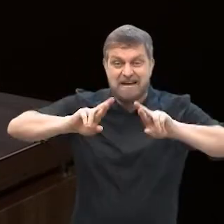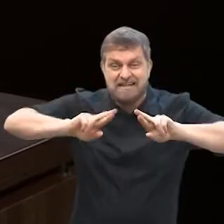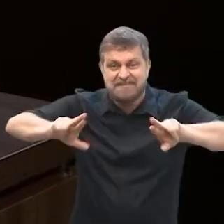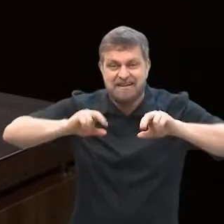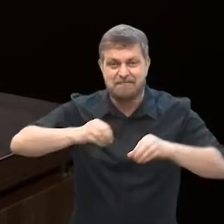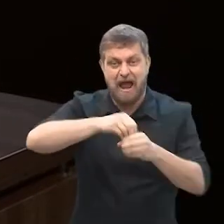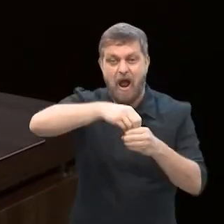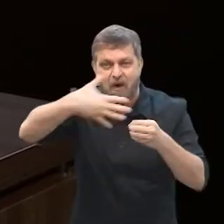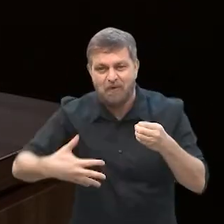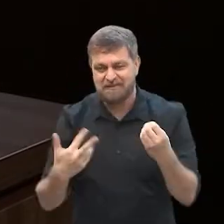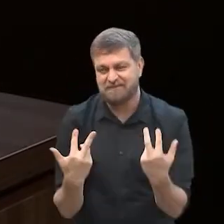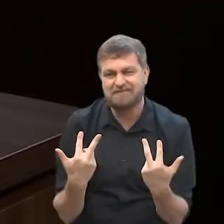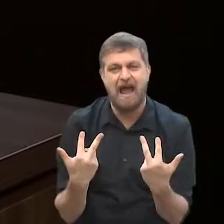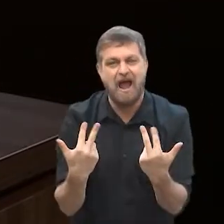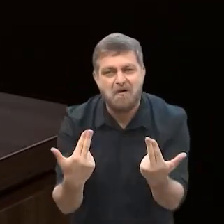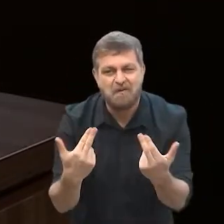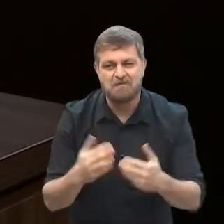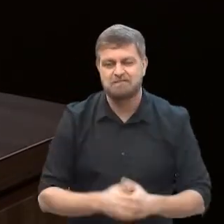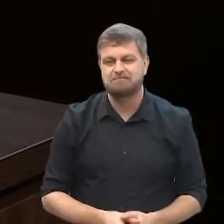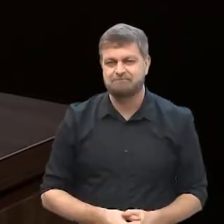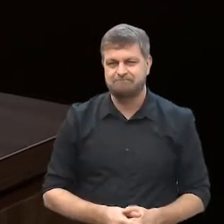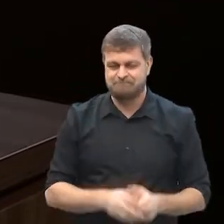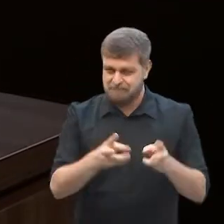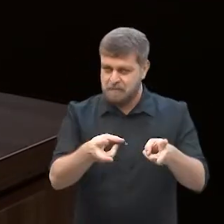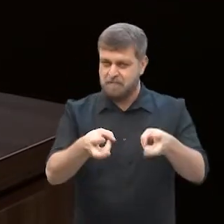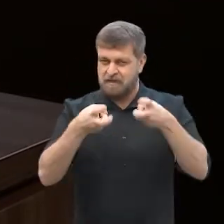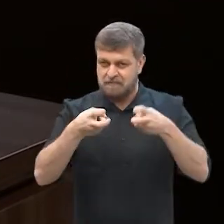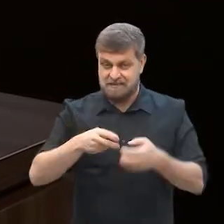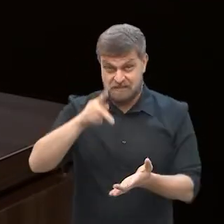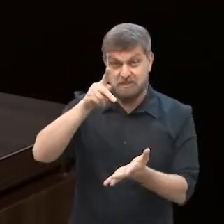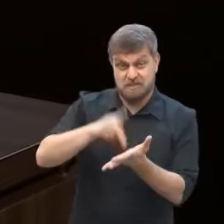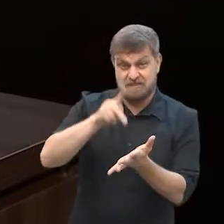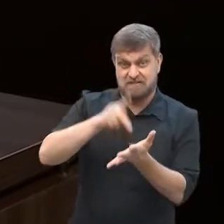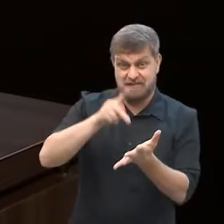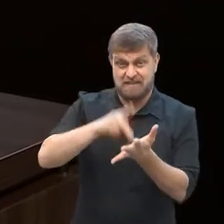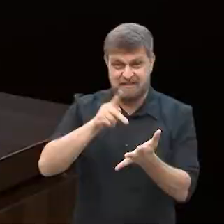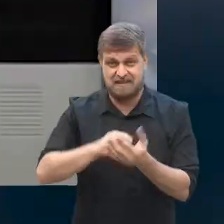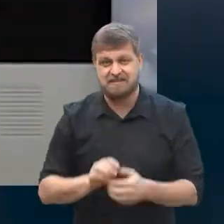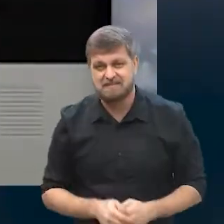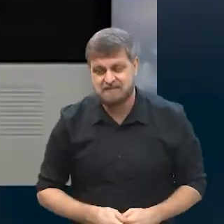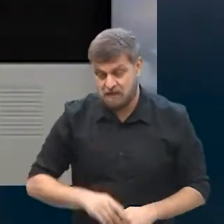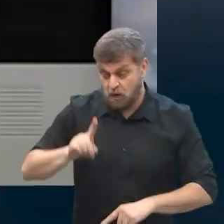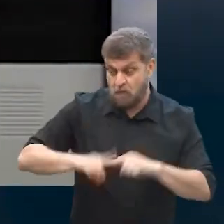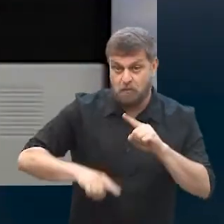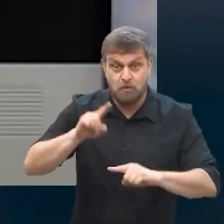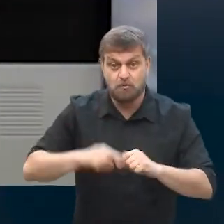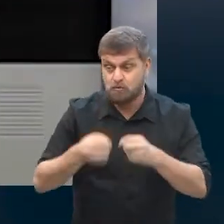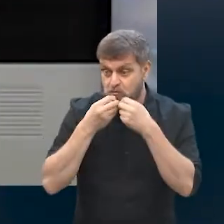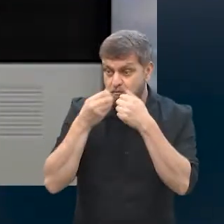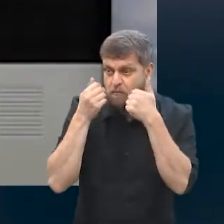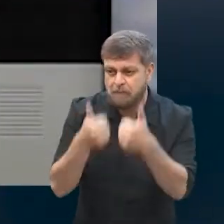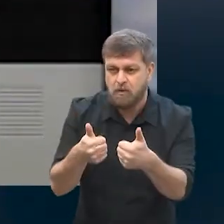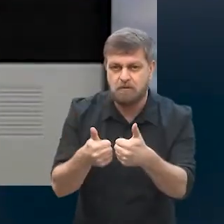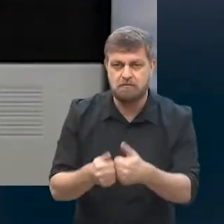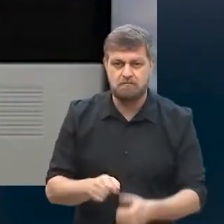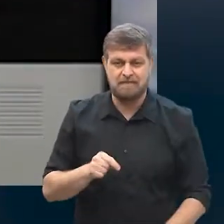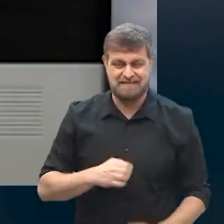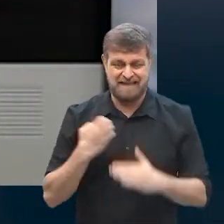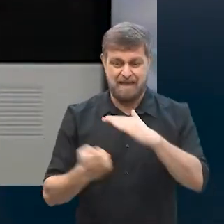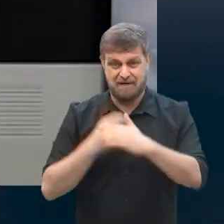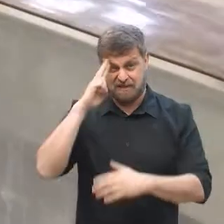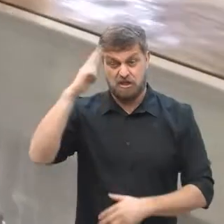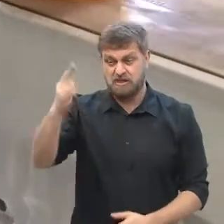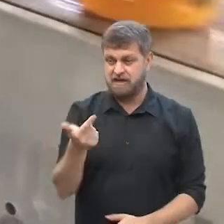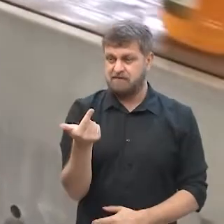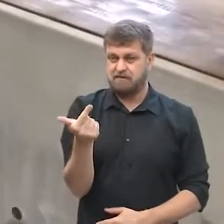todos falam a mesma coisa. E eu vi que realmente era um produto verdadeiro e que era um produto muito bom. Mas faltava dono nessa empresa. Então,